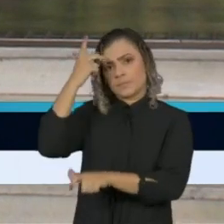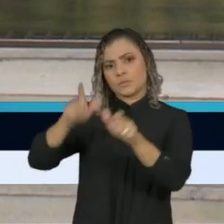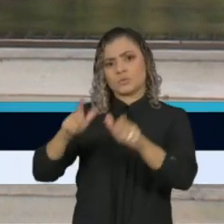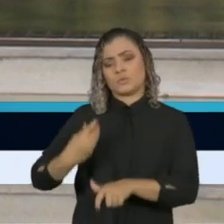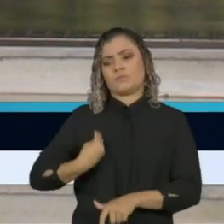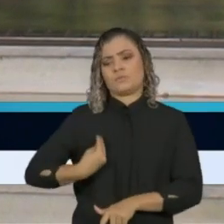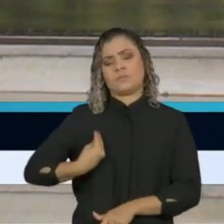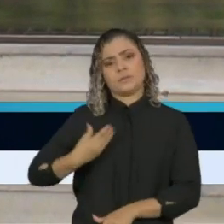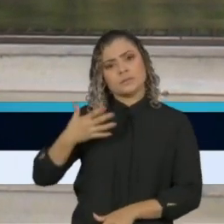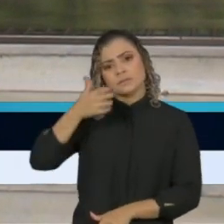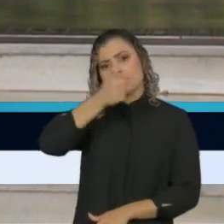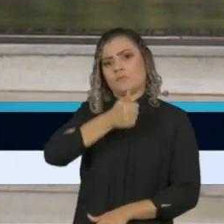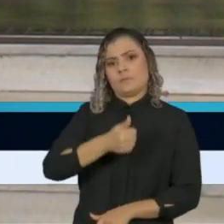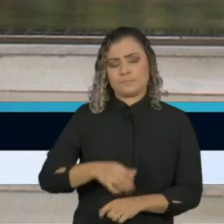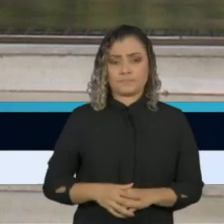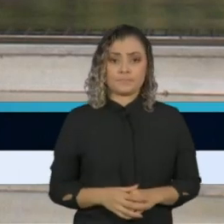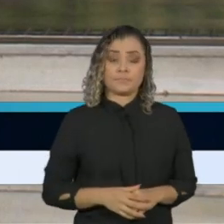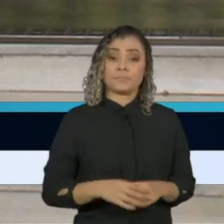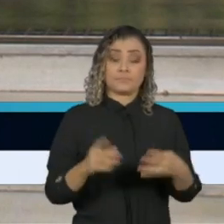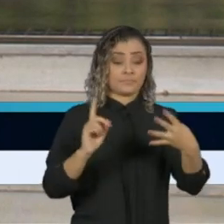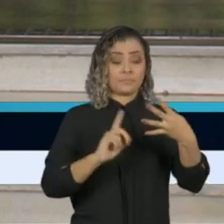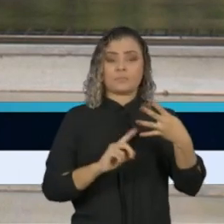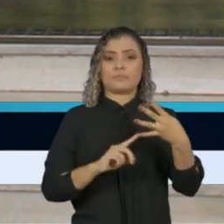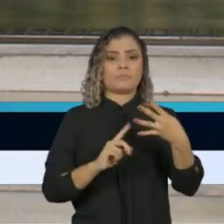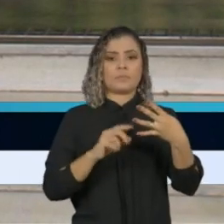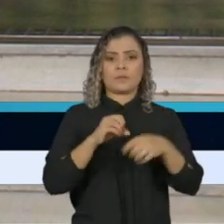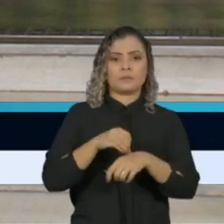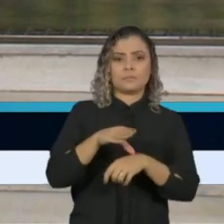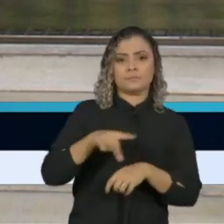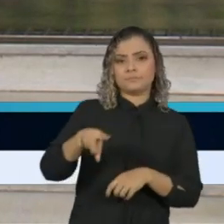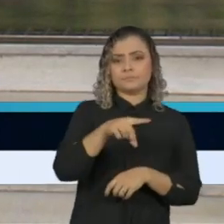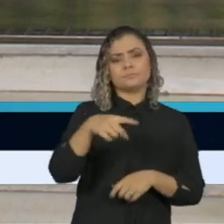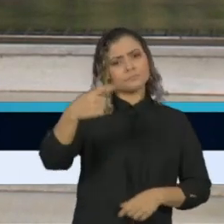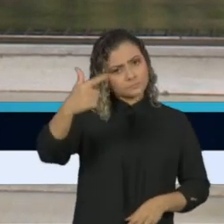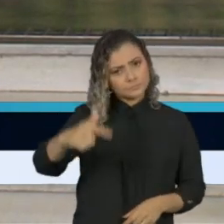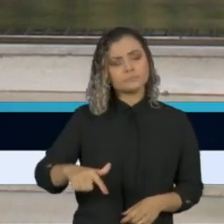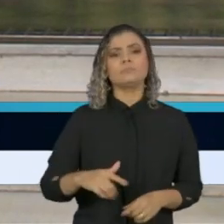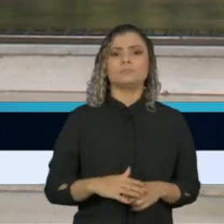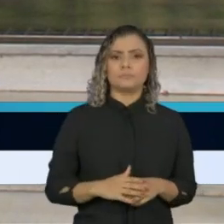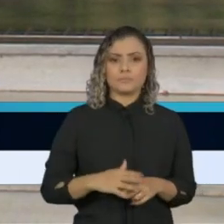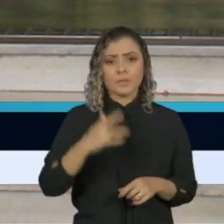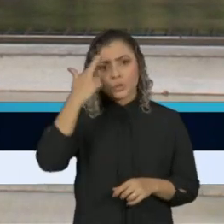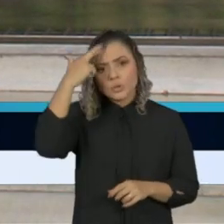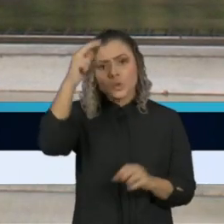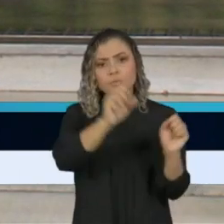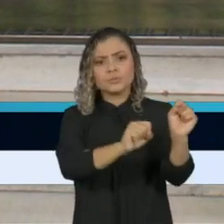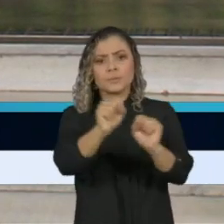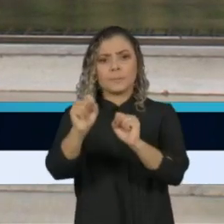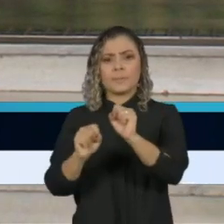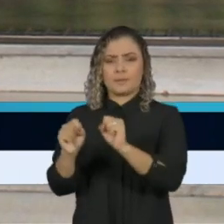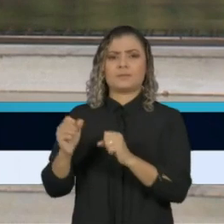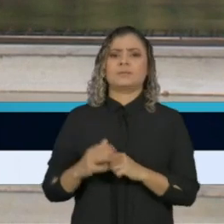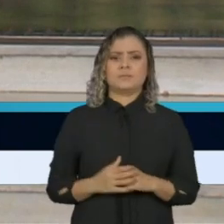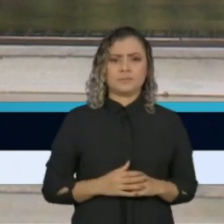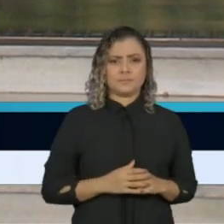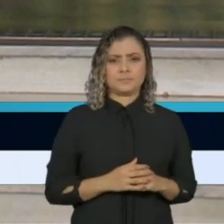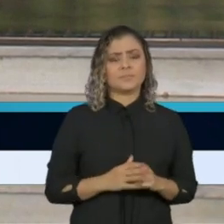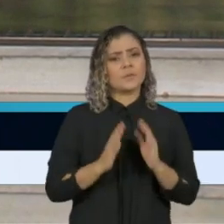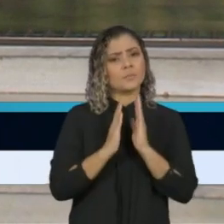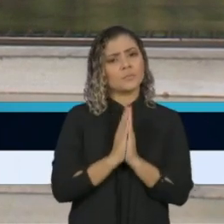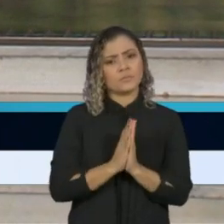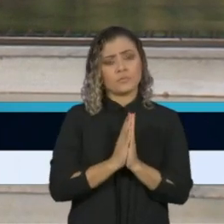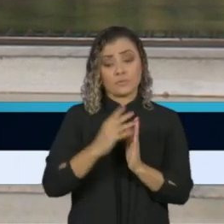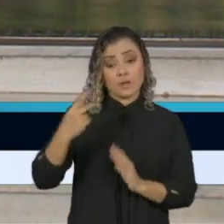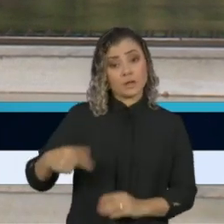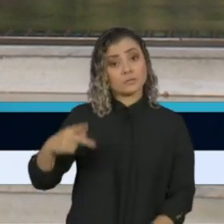pessoas. Finalmente, a quarta mensagem, mais uma vez aos empresários, dirigentes de empresas, aqui